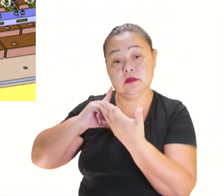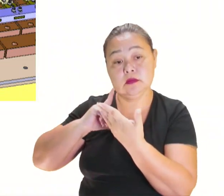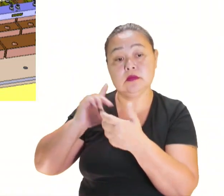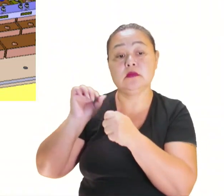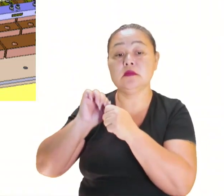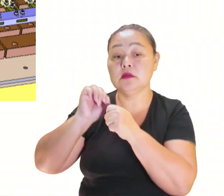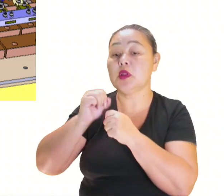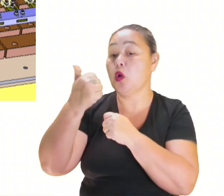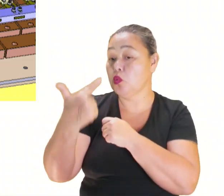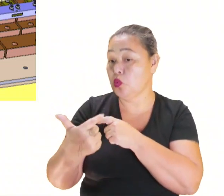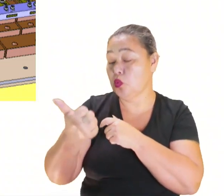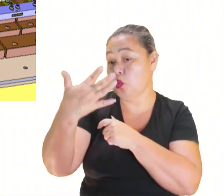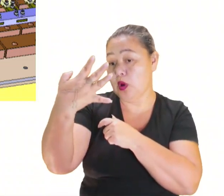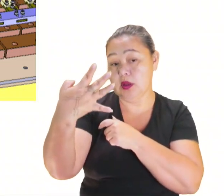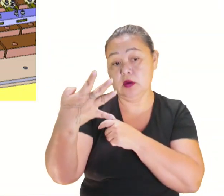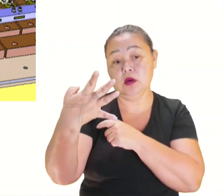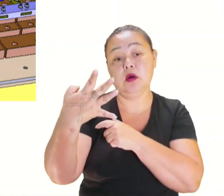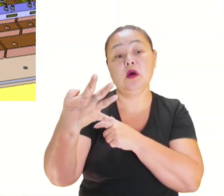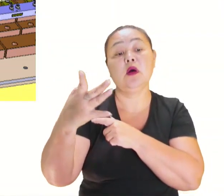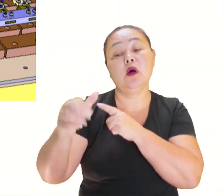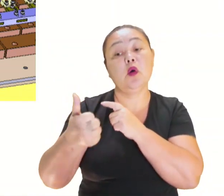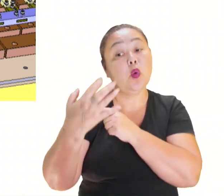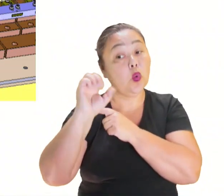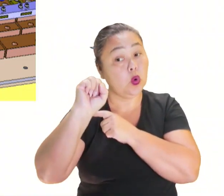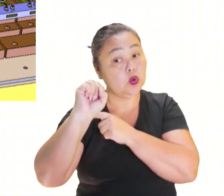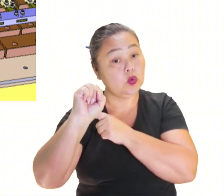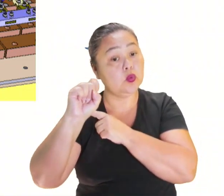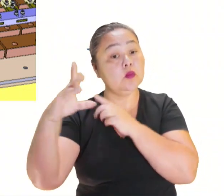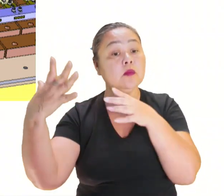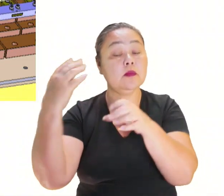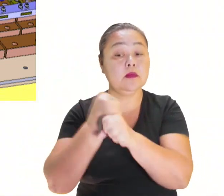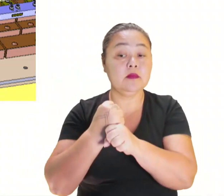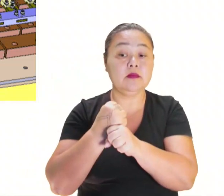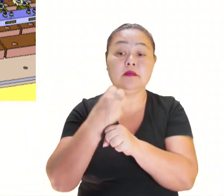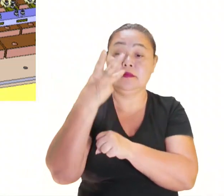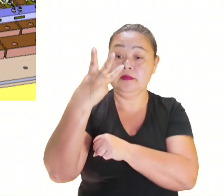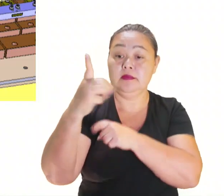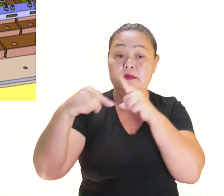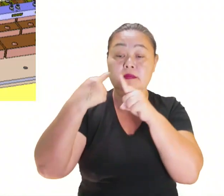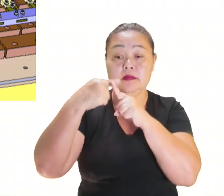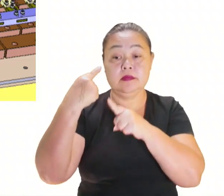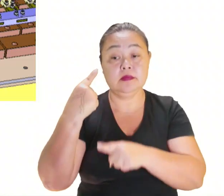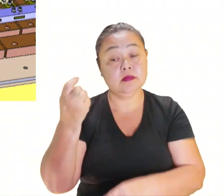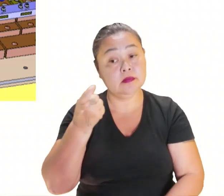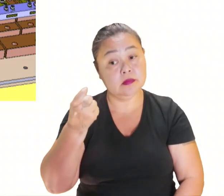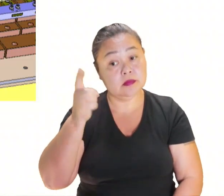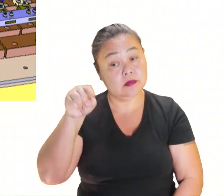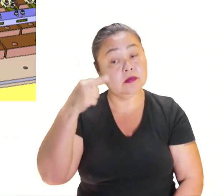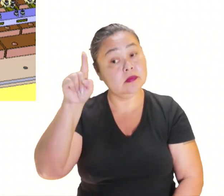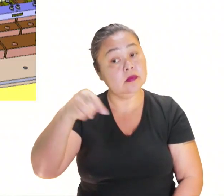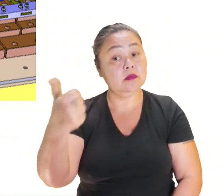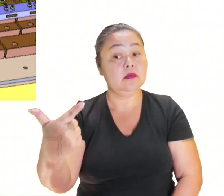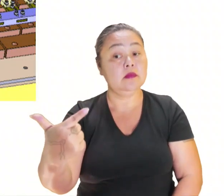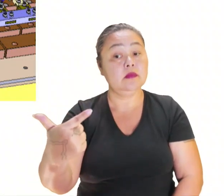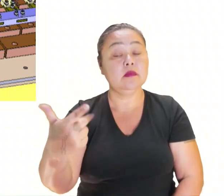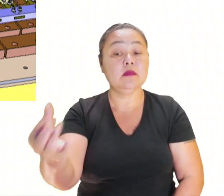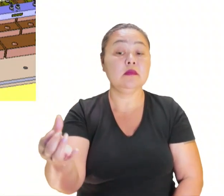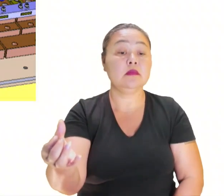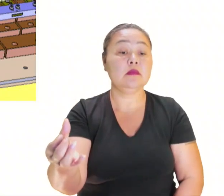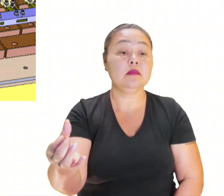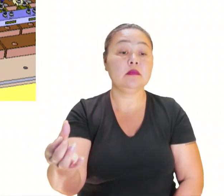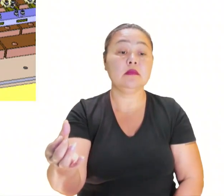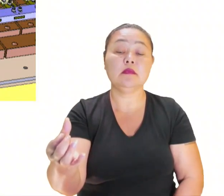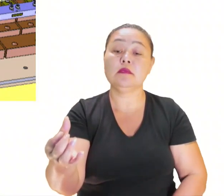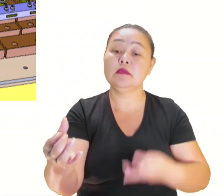2 ao quadrado. Vai dar 4. 4. 2 vezes 4. 8. 8 mais 3 vezes o x é 2. É 2, fica 6.